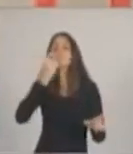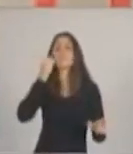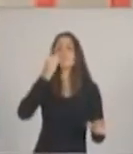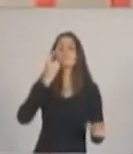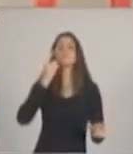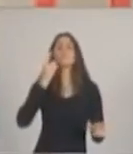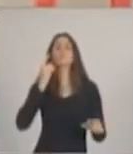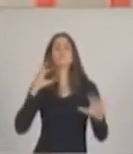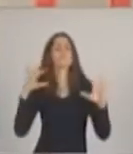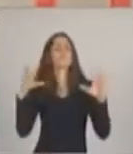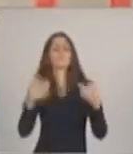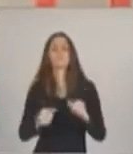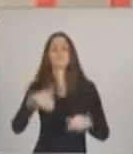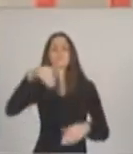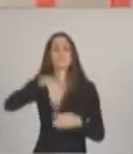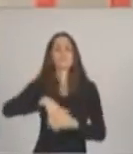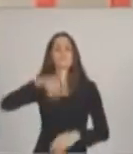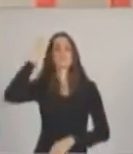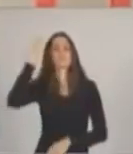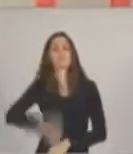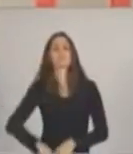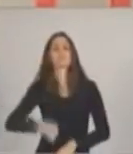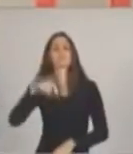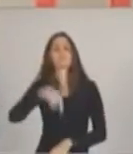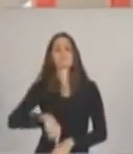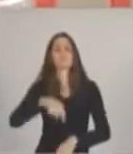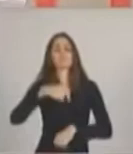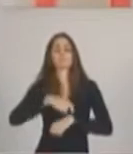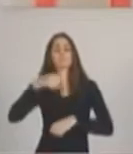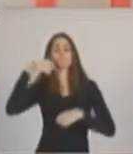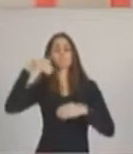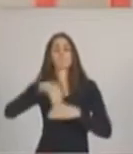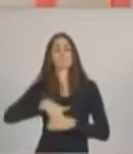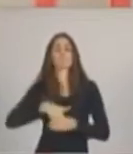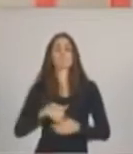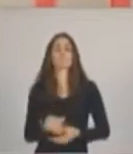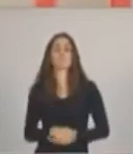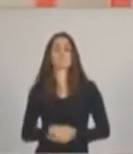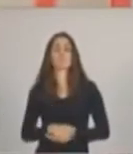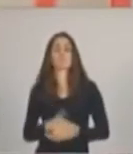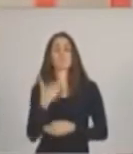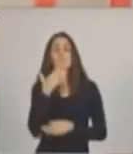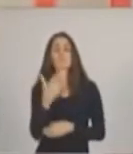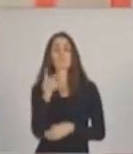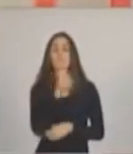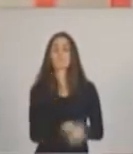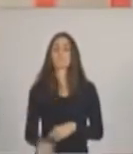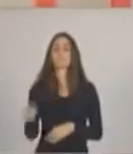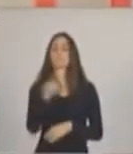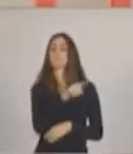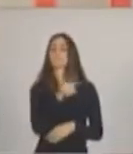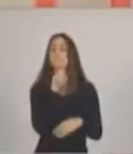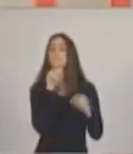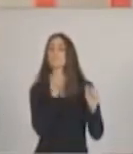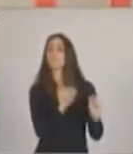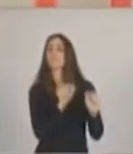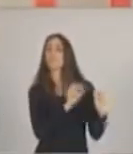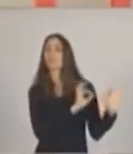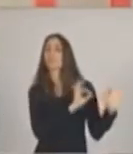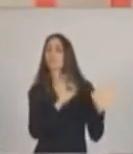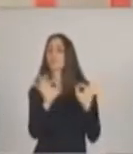senhores deputados presentes na votação. Solicito especial